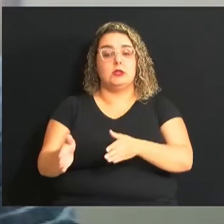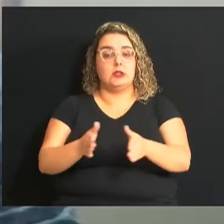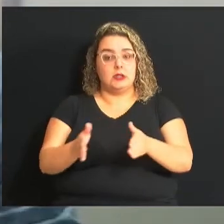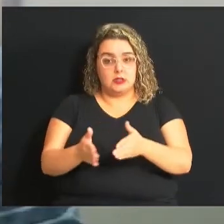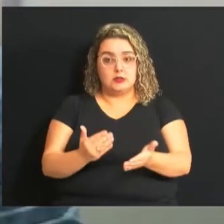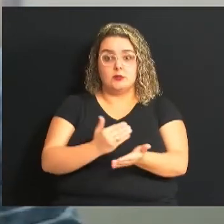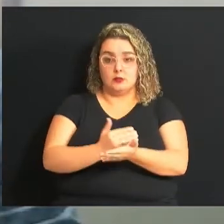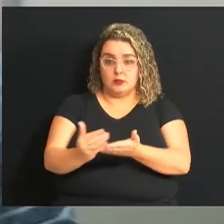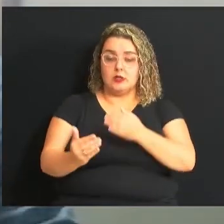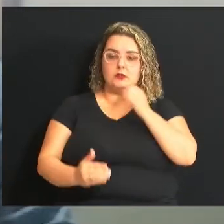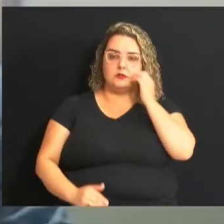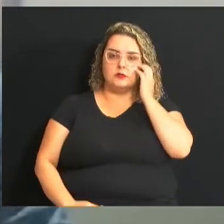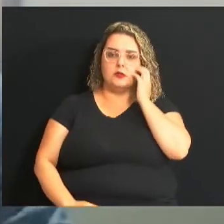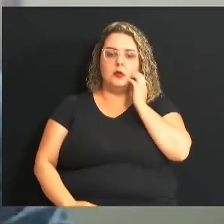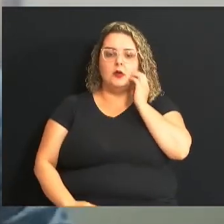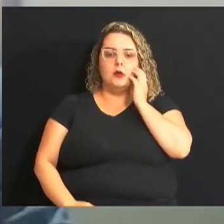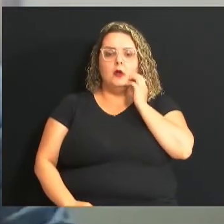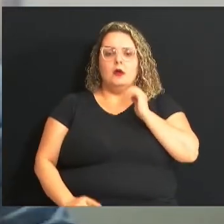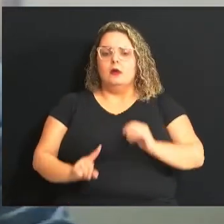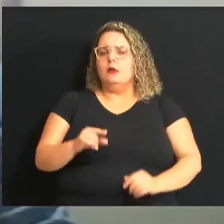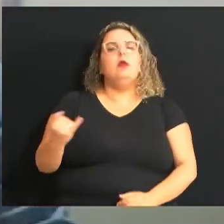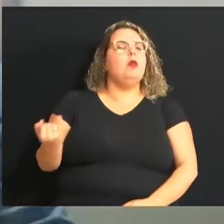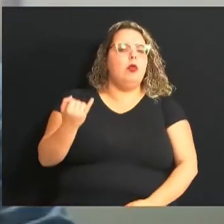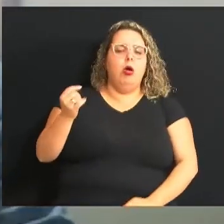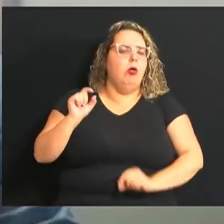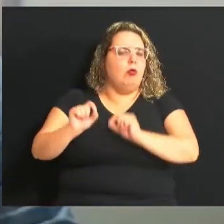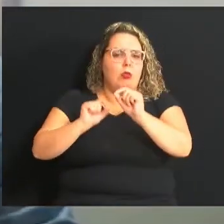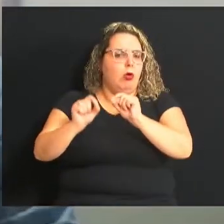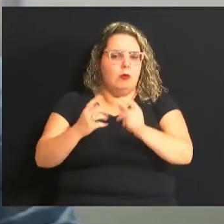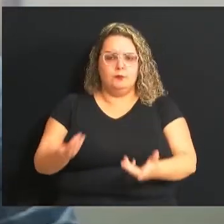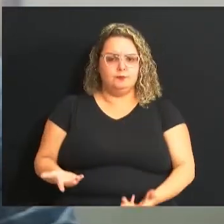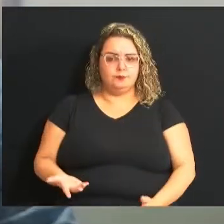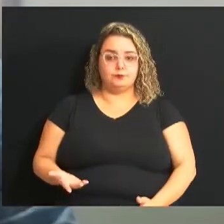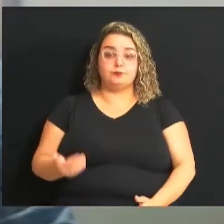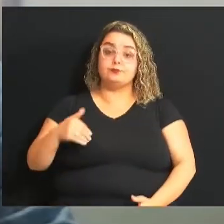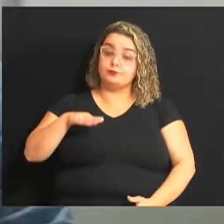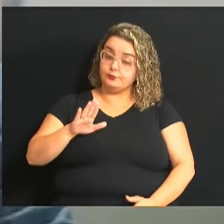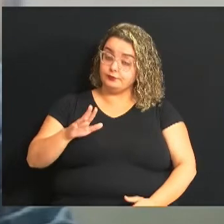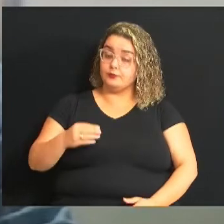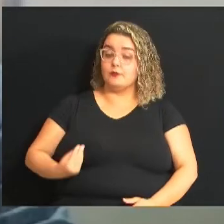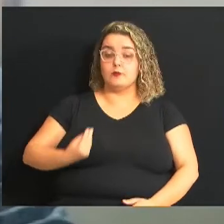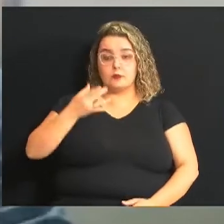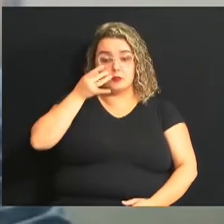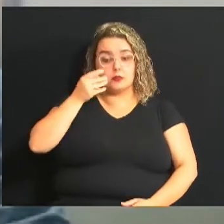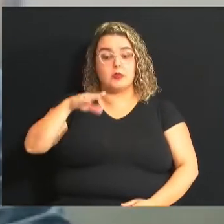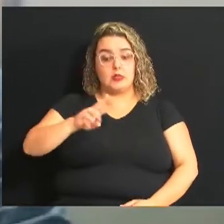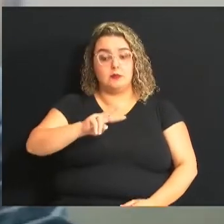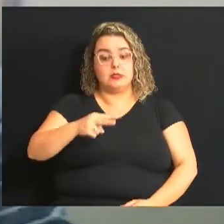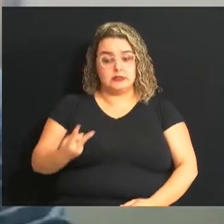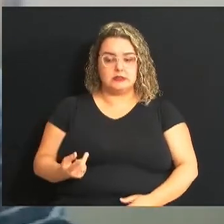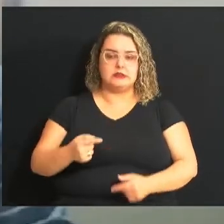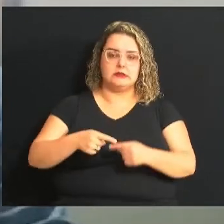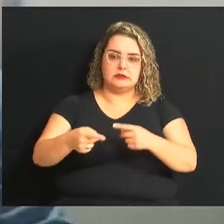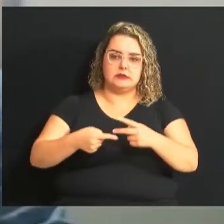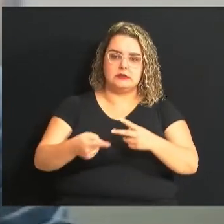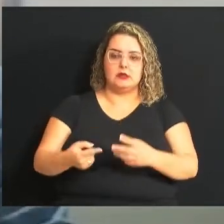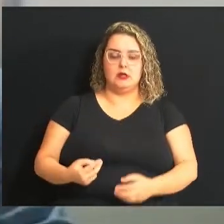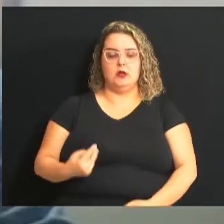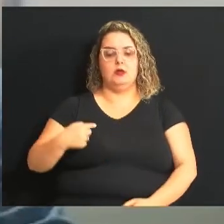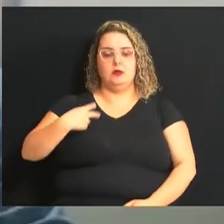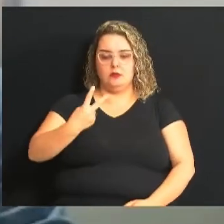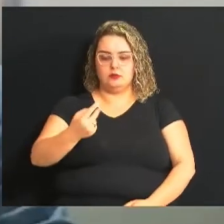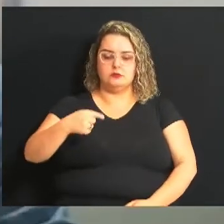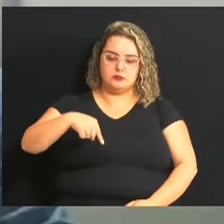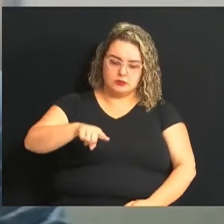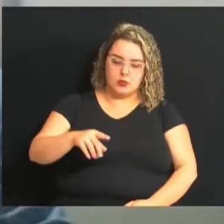inicial não importa muito bem o que, importa mais ela estar lá mais vezes na semana. Então, fui 2 vezes, gostei da